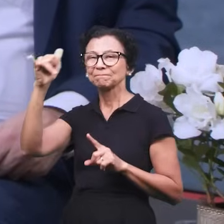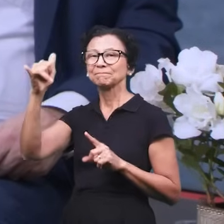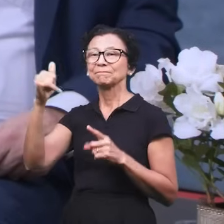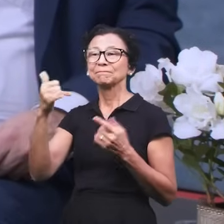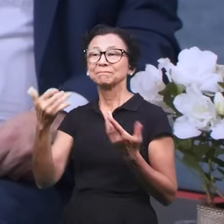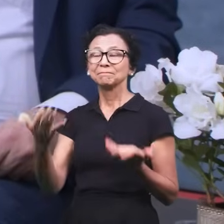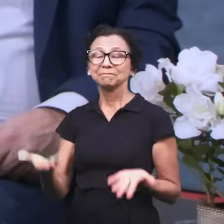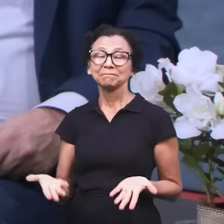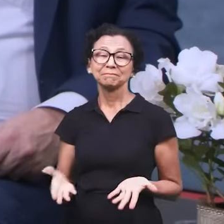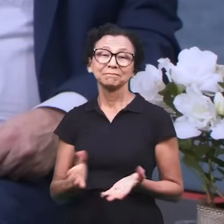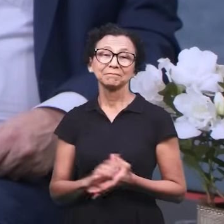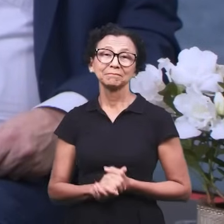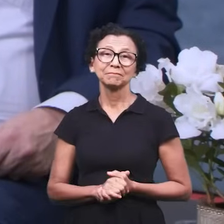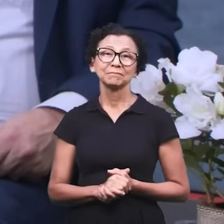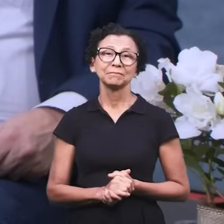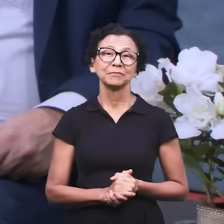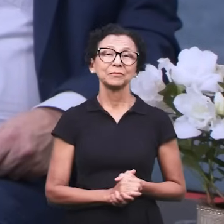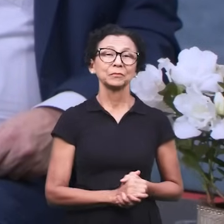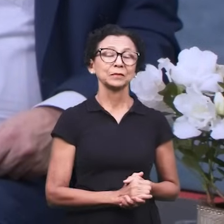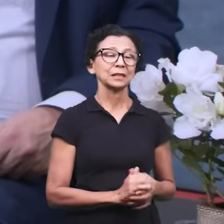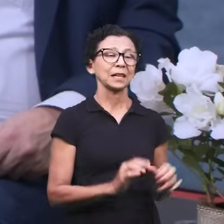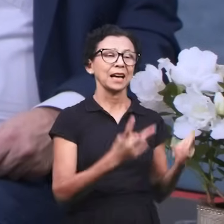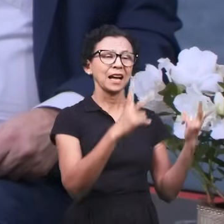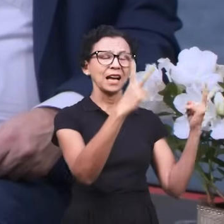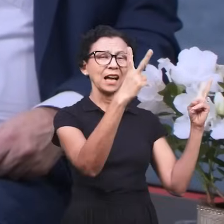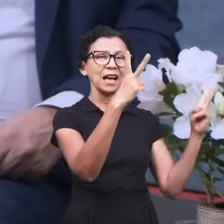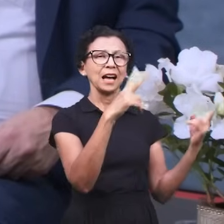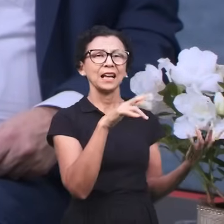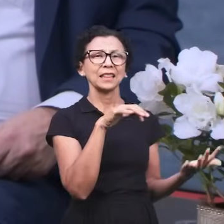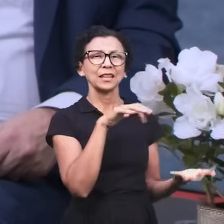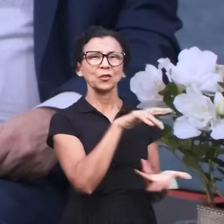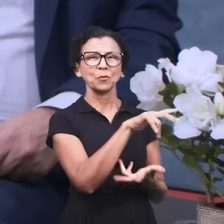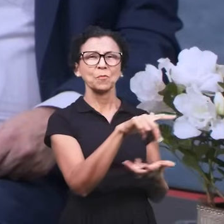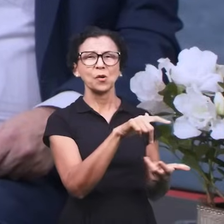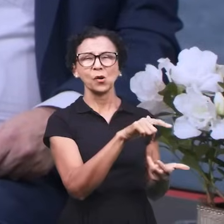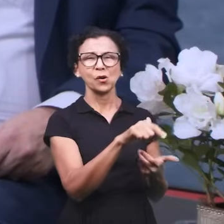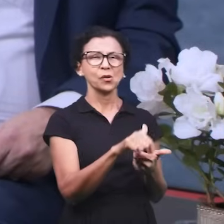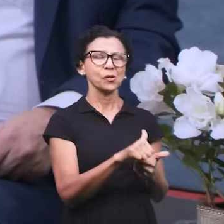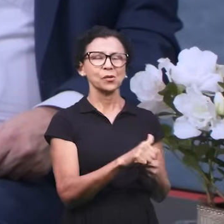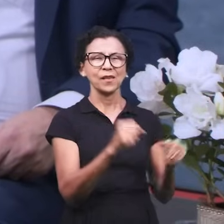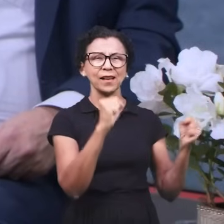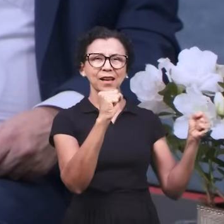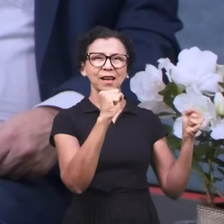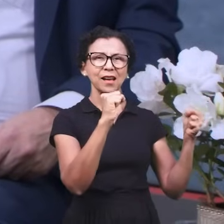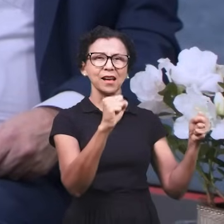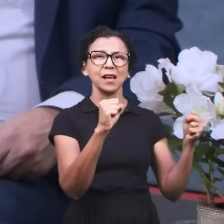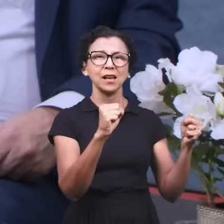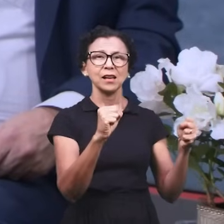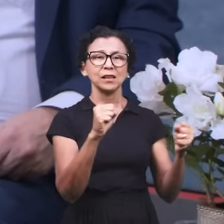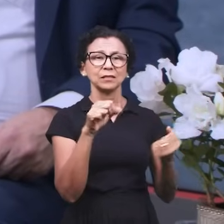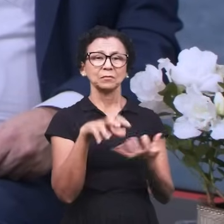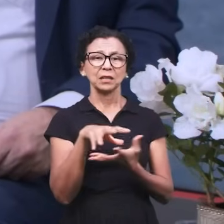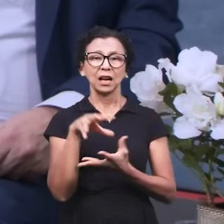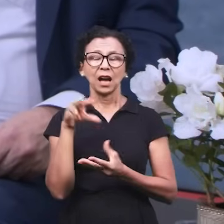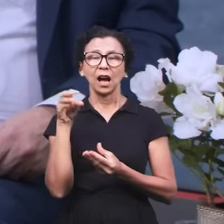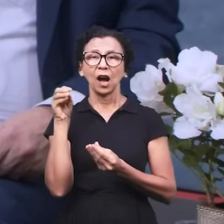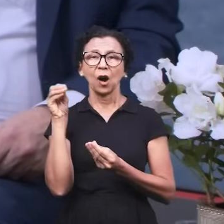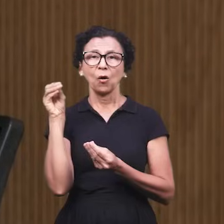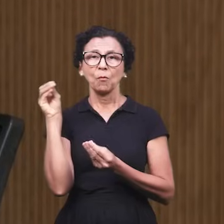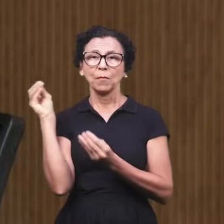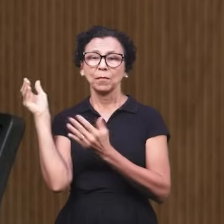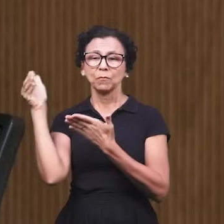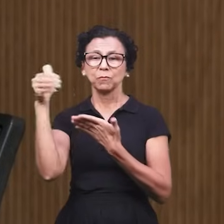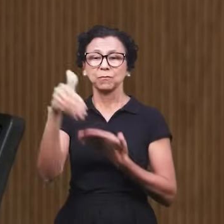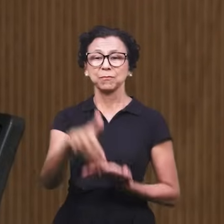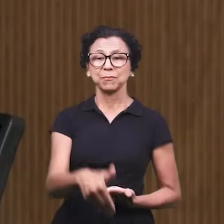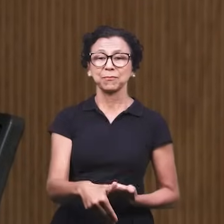o mundo e perder a sua alma? Amém. Talvez você tivesse enveredada por outra profissão, você tivesse ganhando mais dinheiro, tivesse fazendo